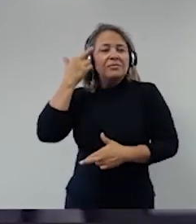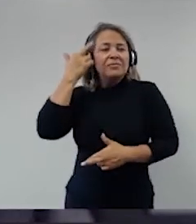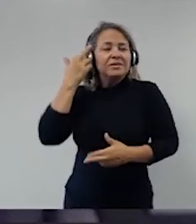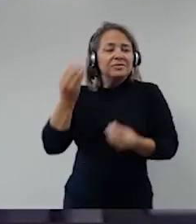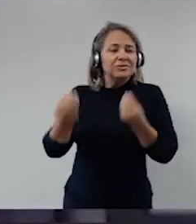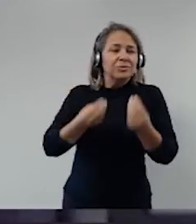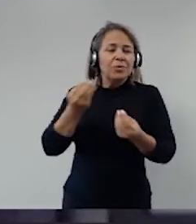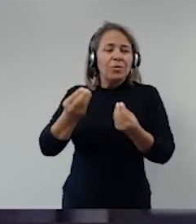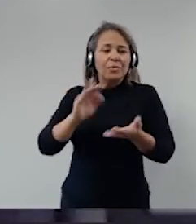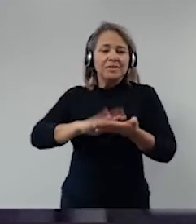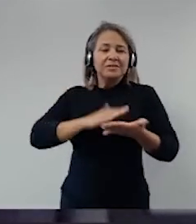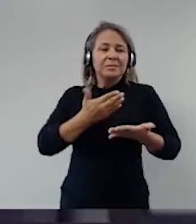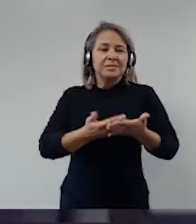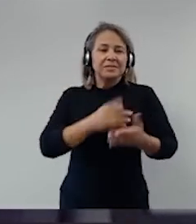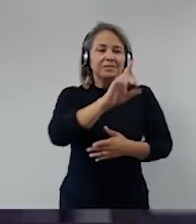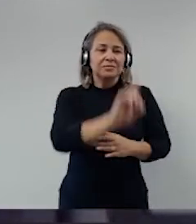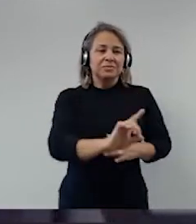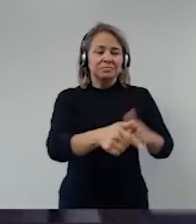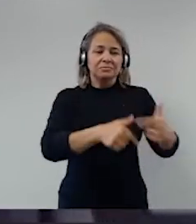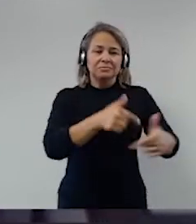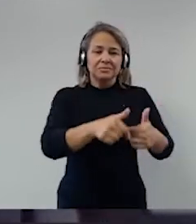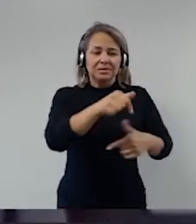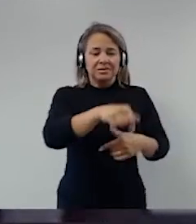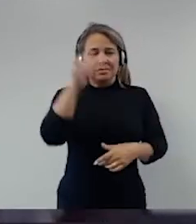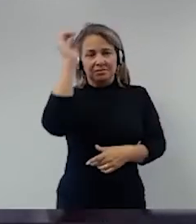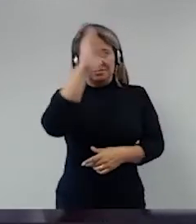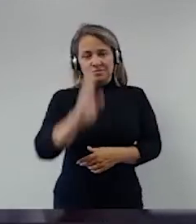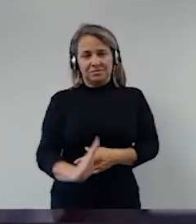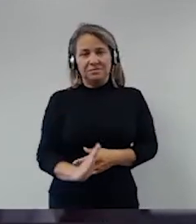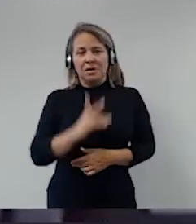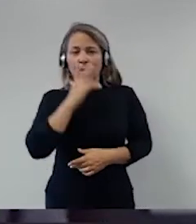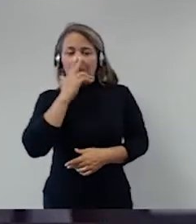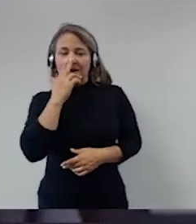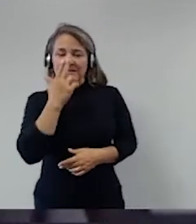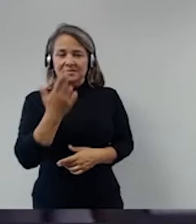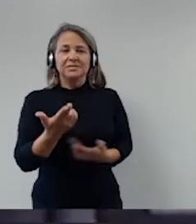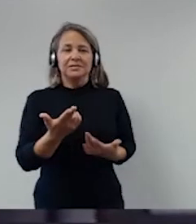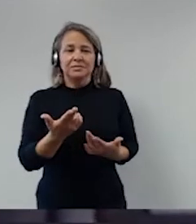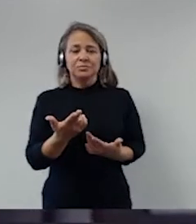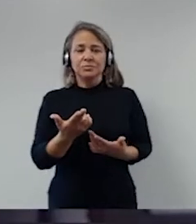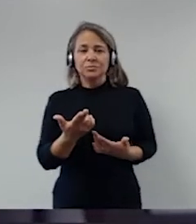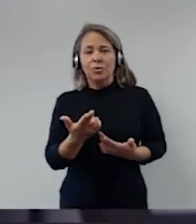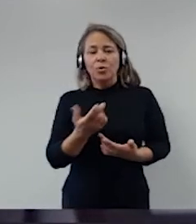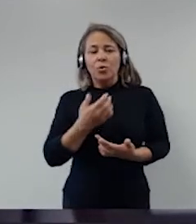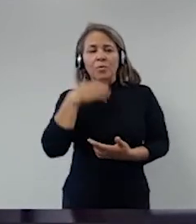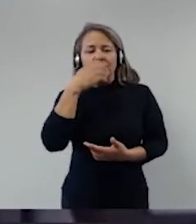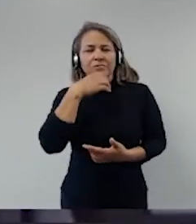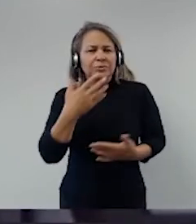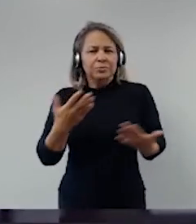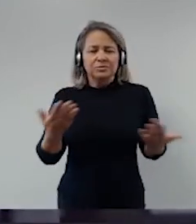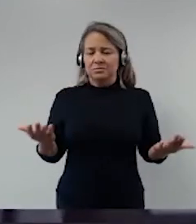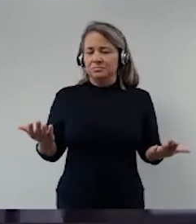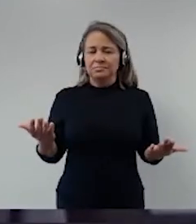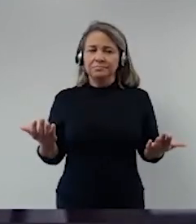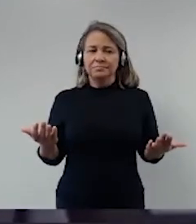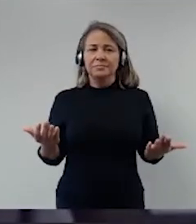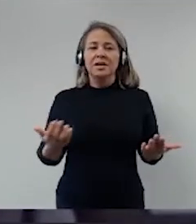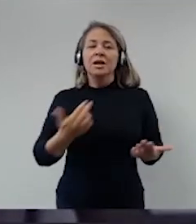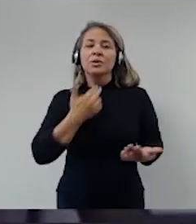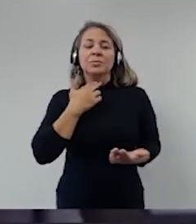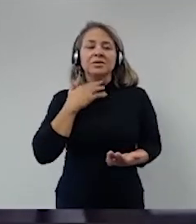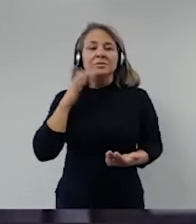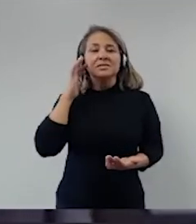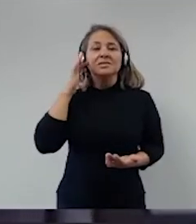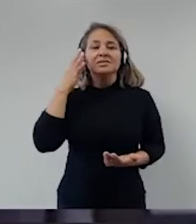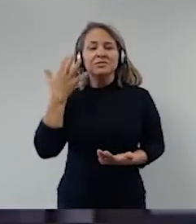de interpretar o direito do trabalho no Brasil como se fosse uma jabuticaba. Não podemos ter decisões